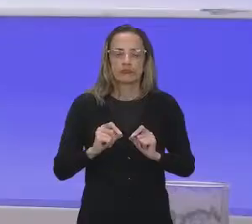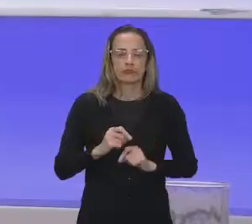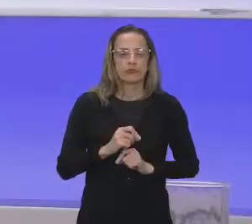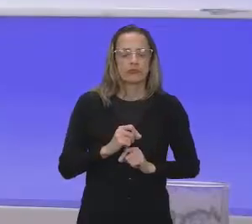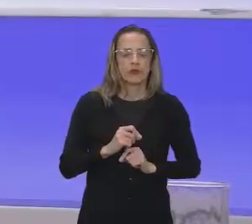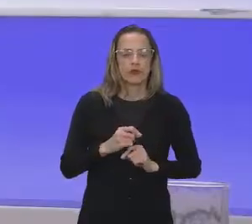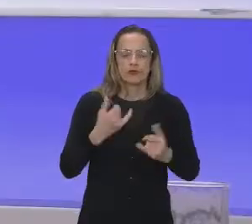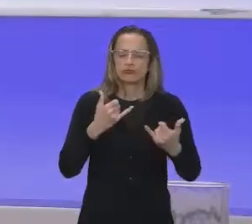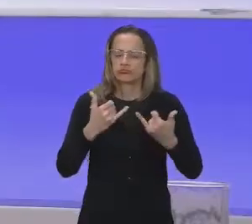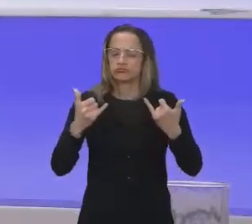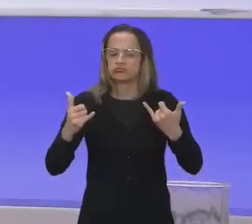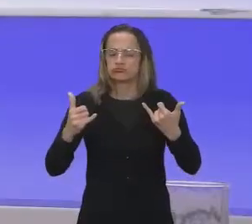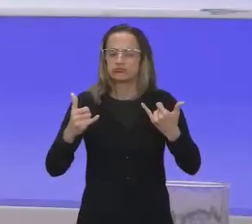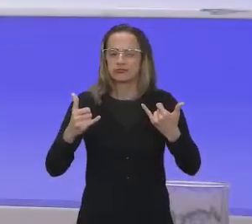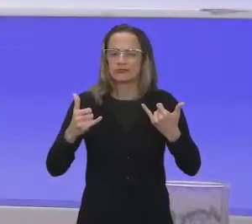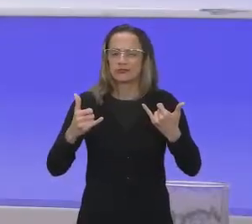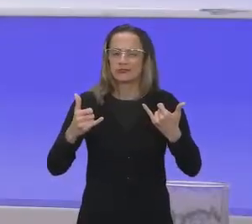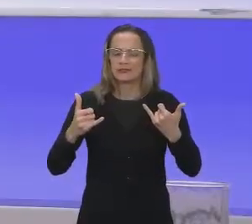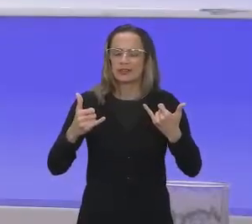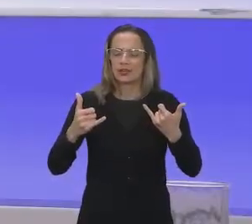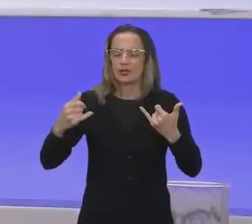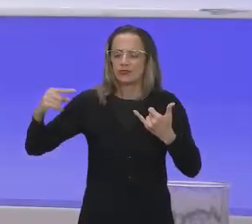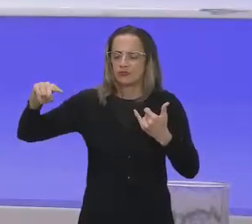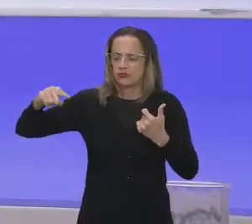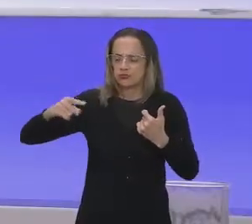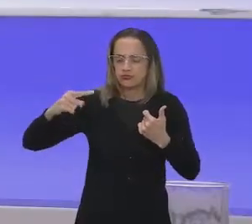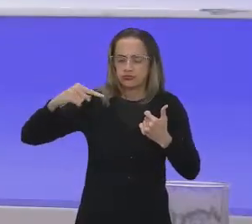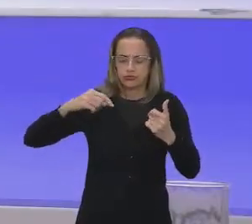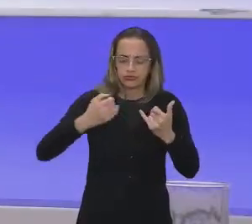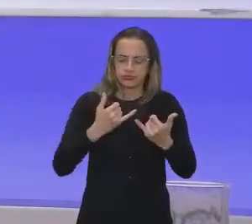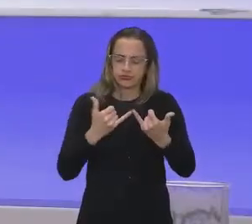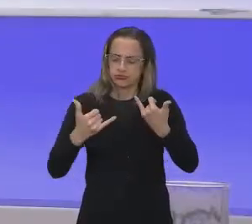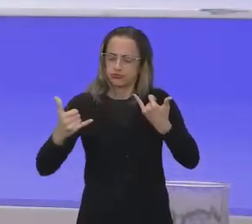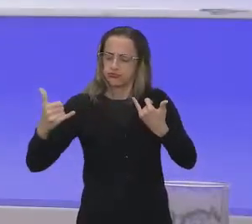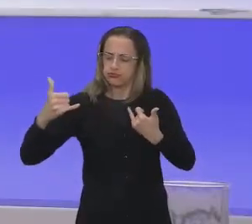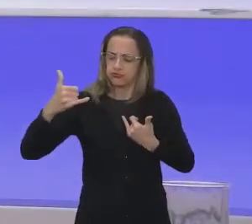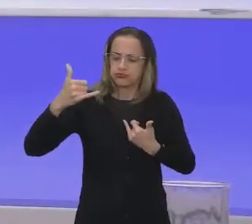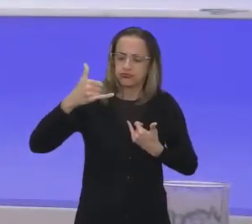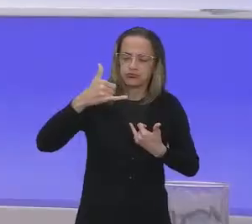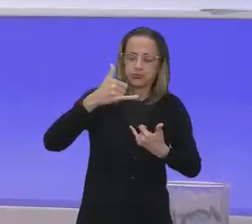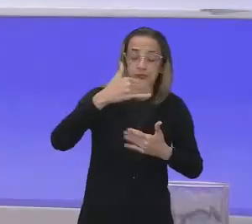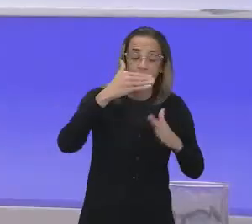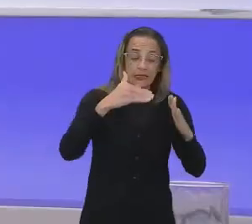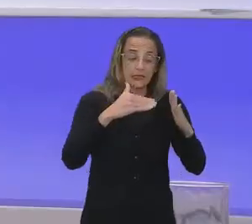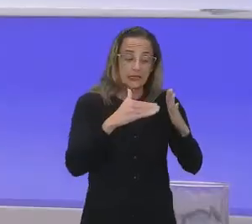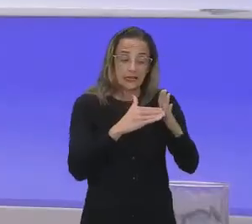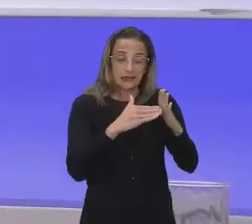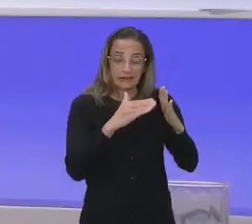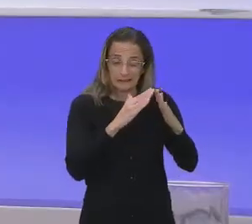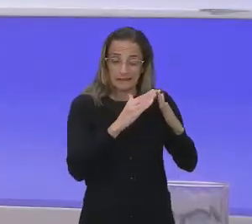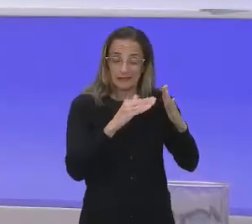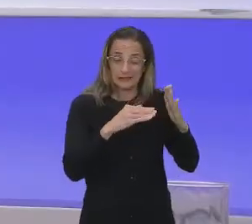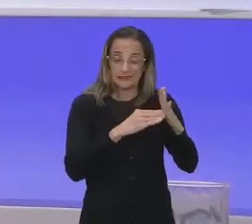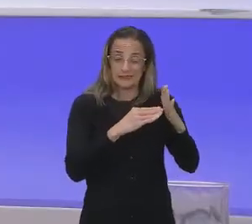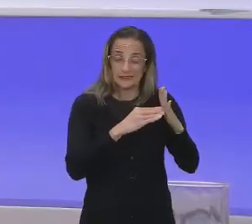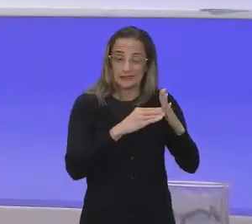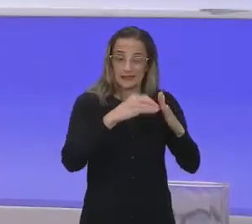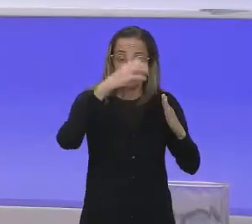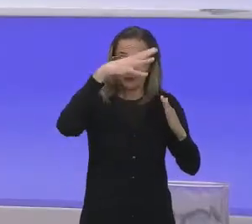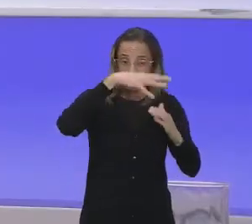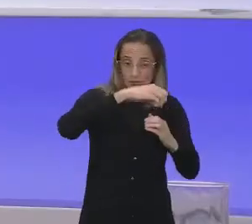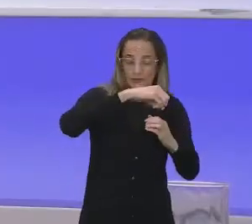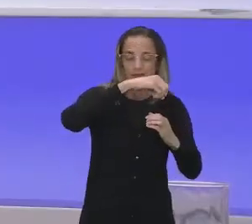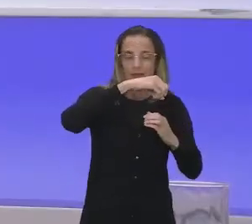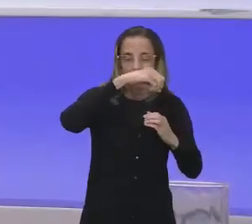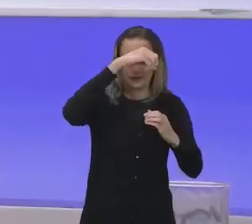quanto que essa energia caminhou para ligar essa lâmpada que eu estou acendendo agora? Quais são os impactos de eu ter uma fatura de energia, do